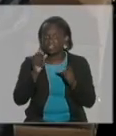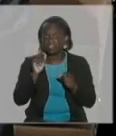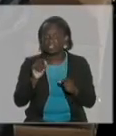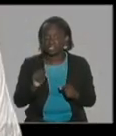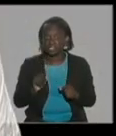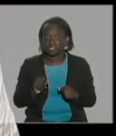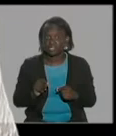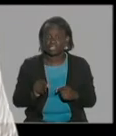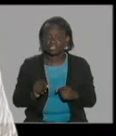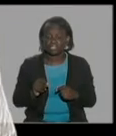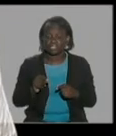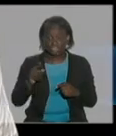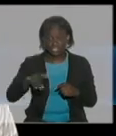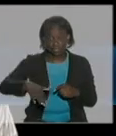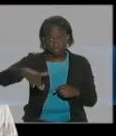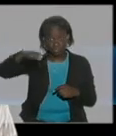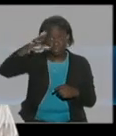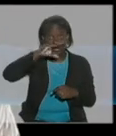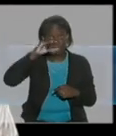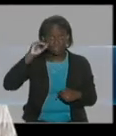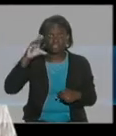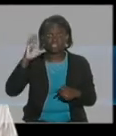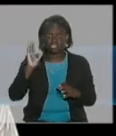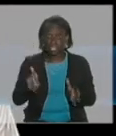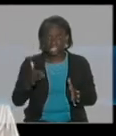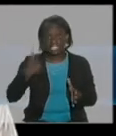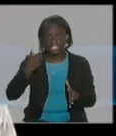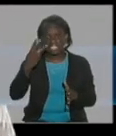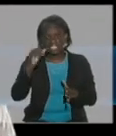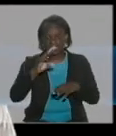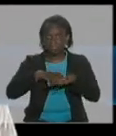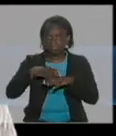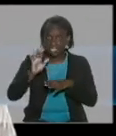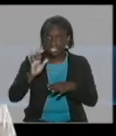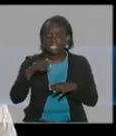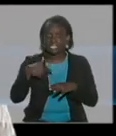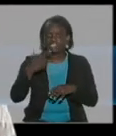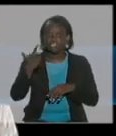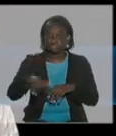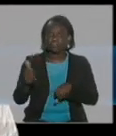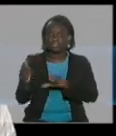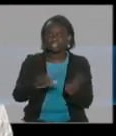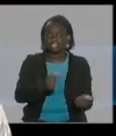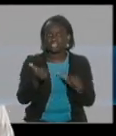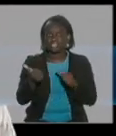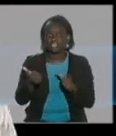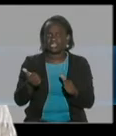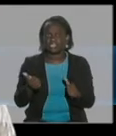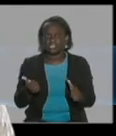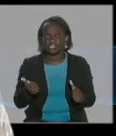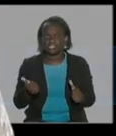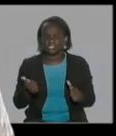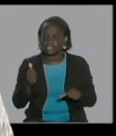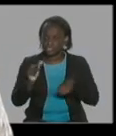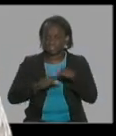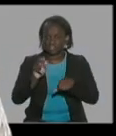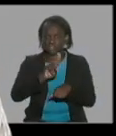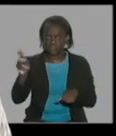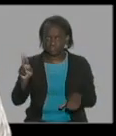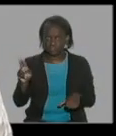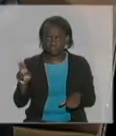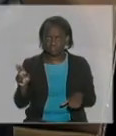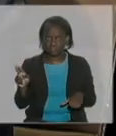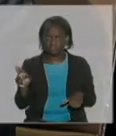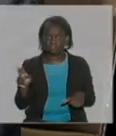mais interessante é que ele, depois de adulto, né, depois dos seus 30 e poucos anos, se rebatiza. Porque ele falava acrescenta